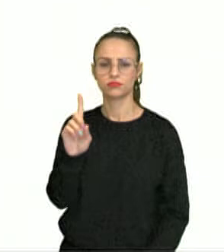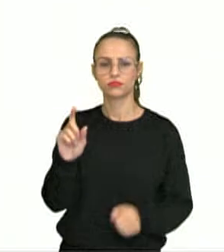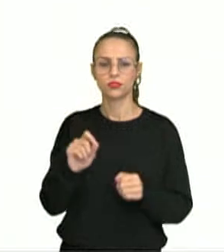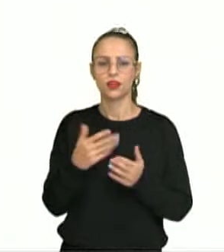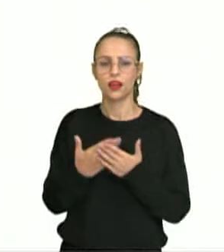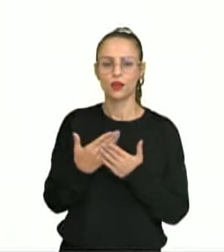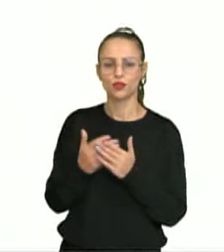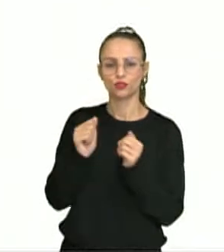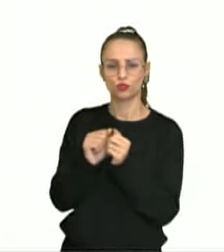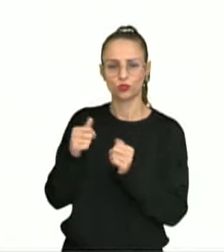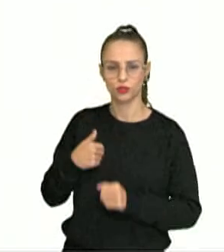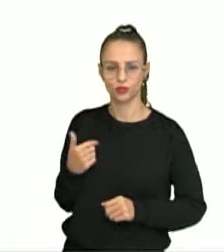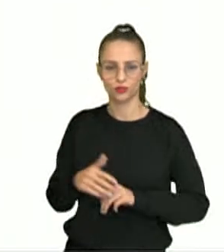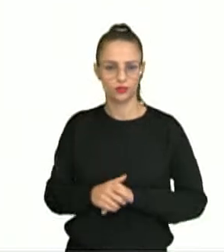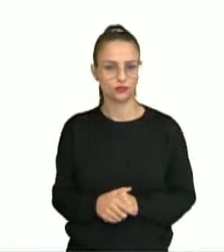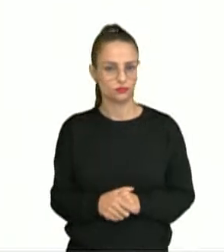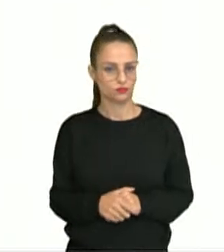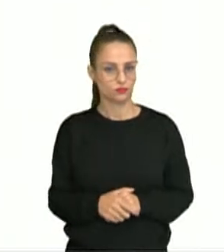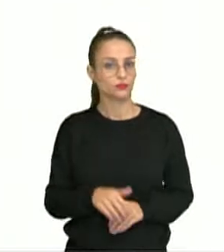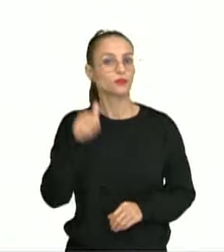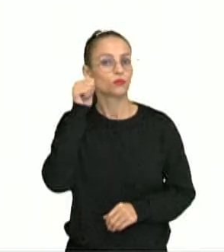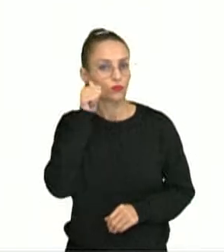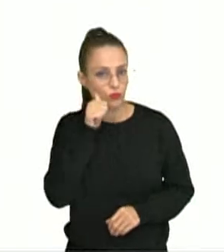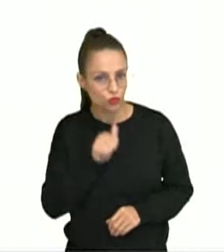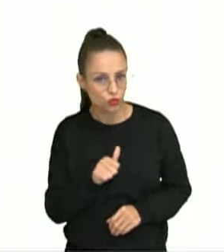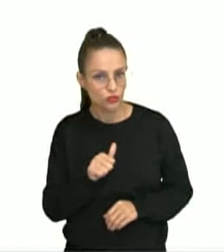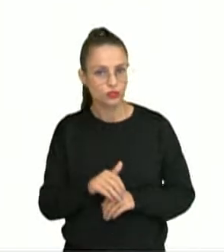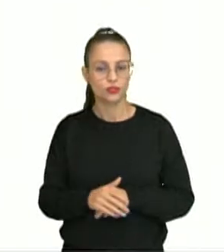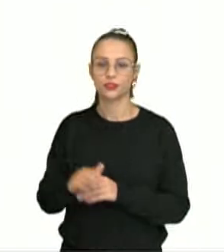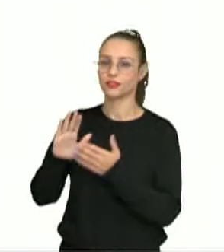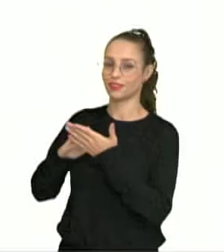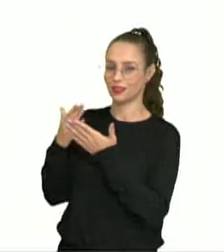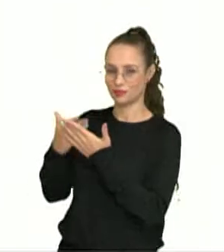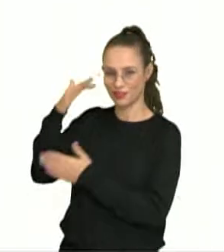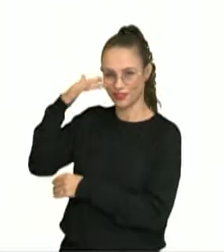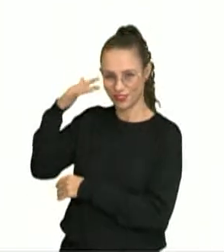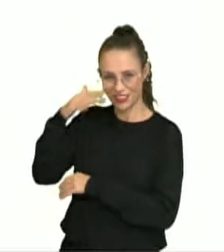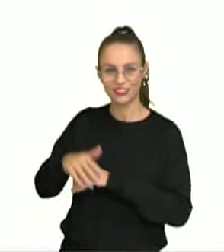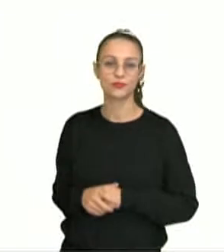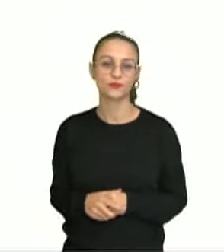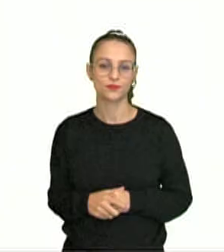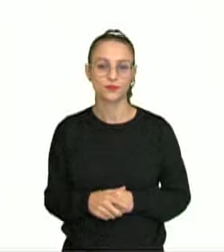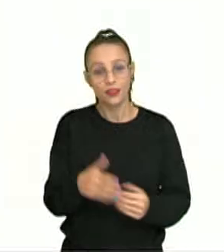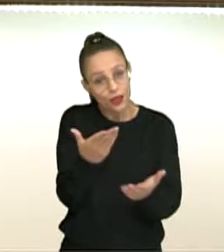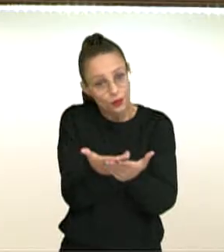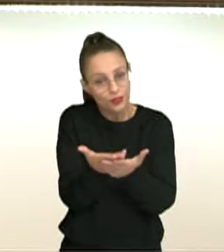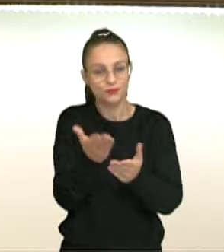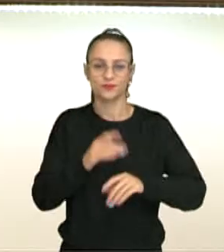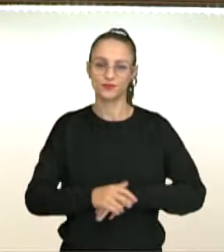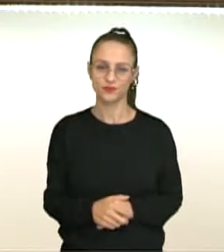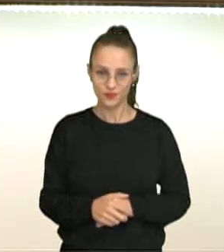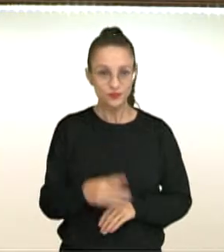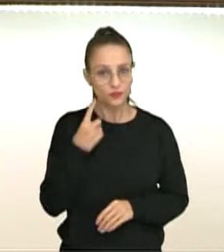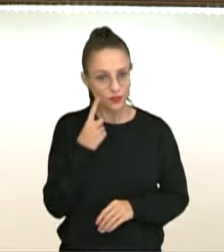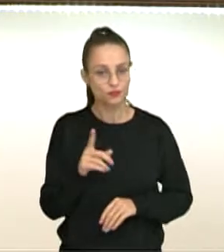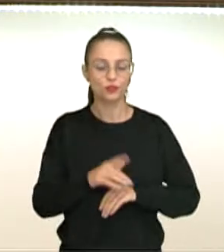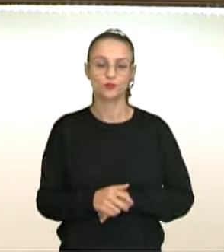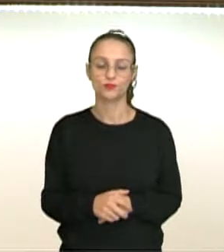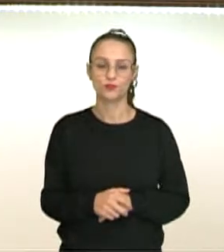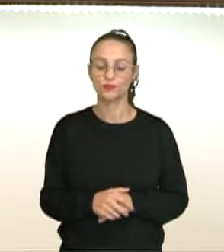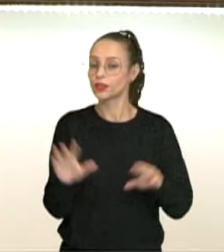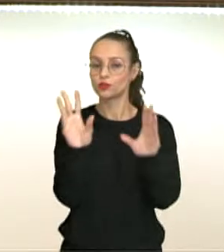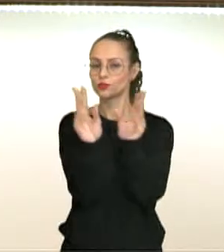aula comigo. Moça, minha intérprete Vivi, aula. Tá vendo? Então eu